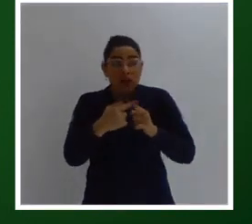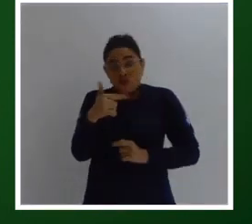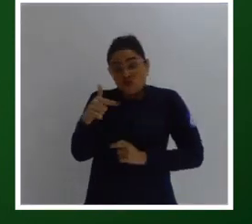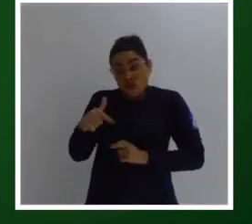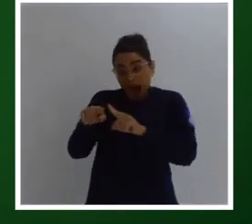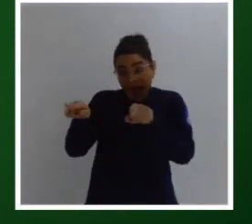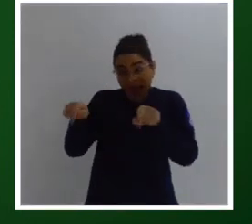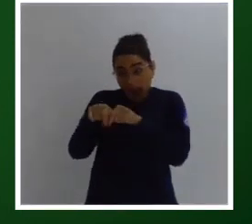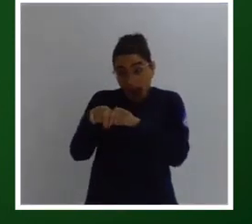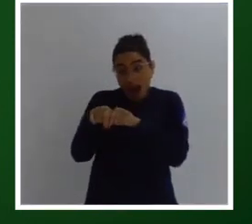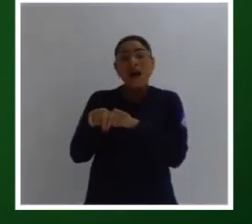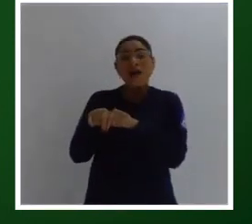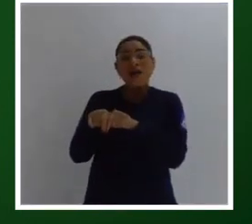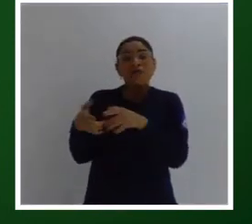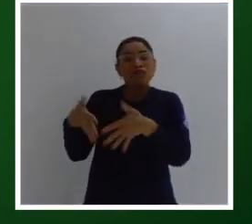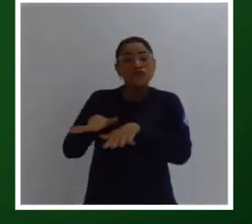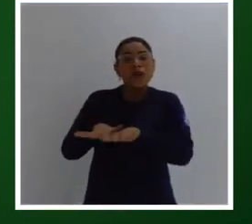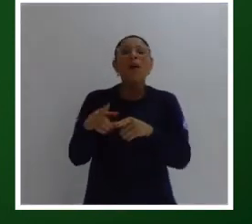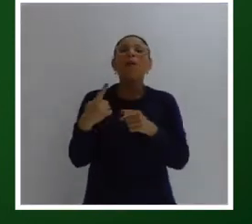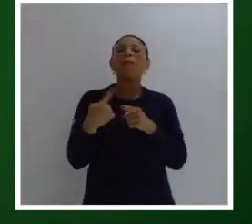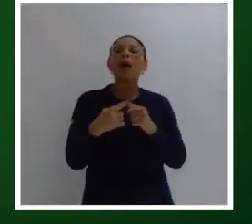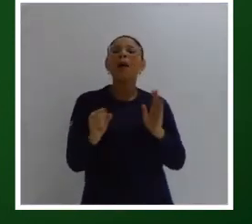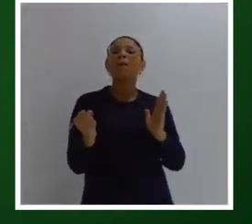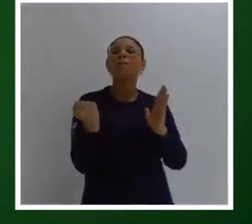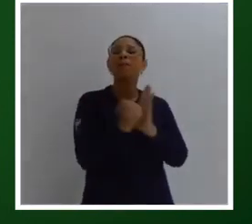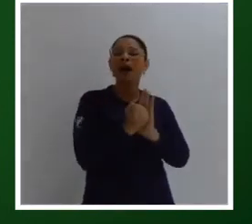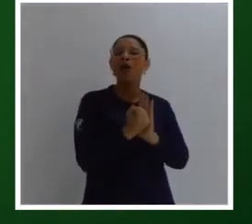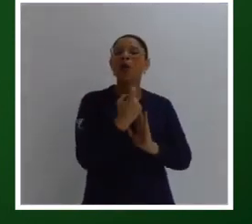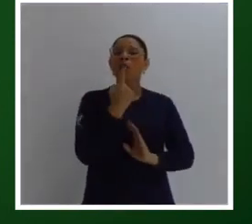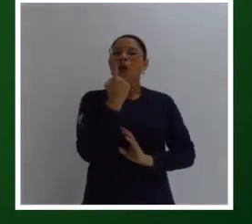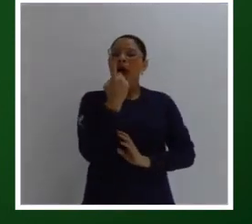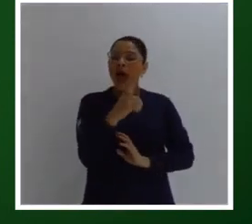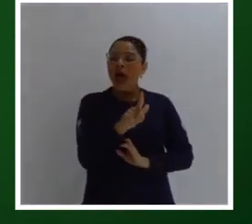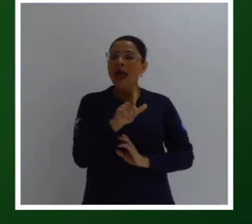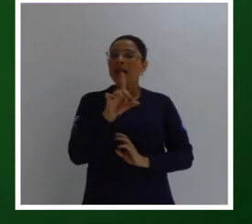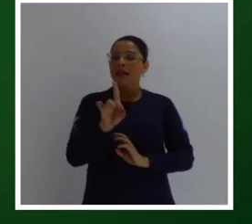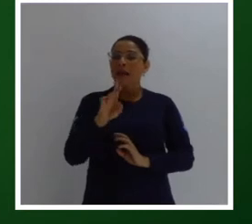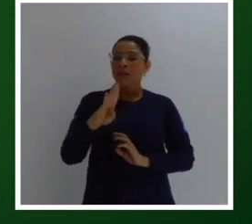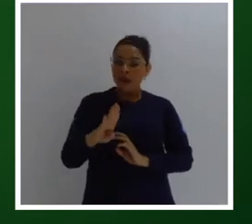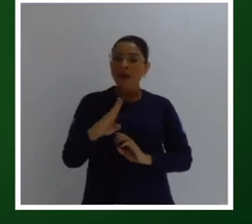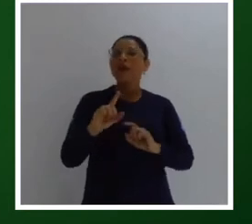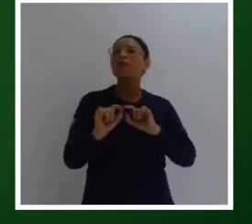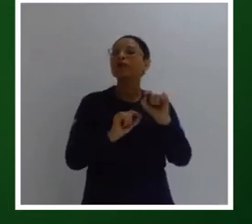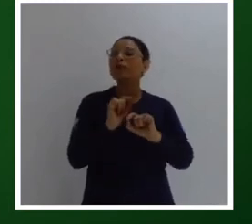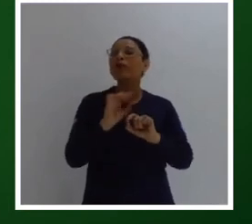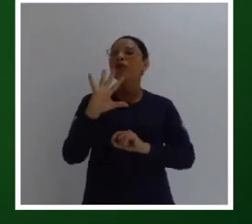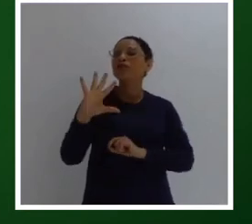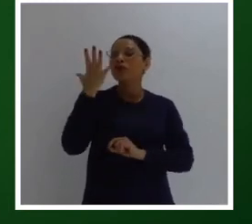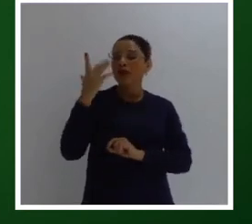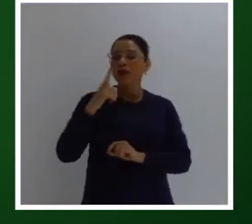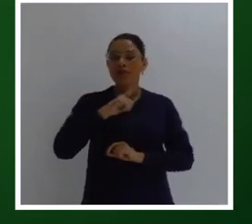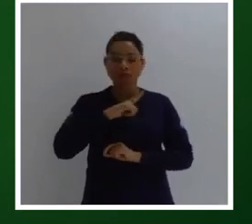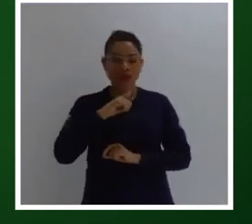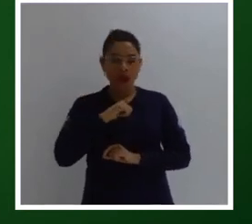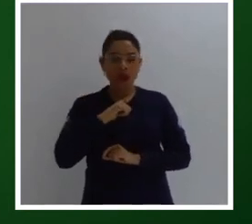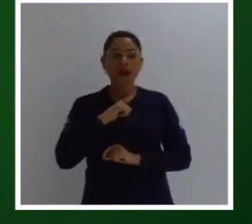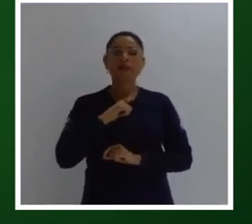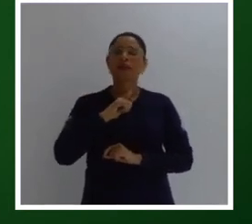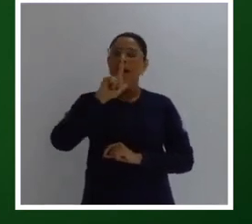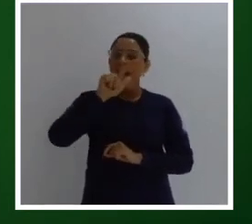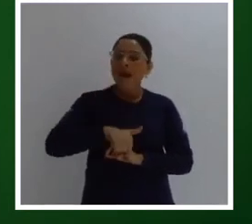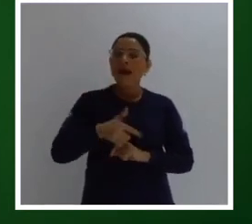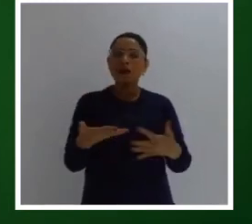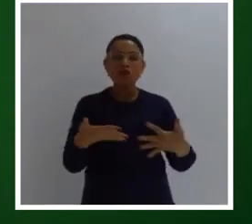LDB em 1996 a gente tem aí essa questão de